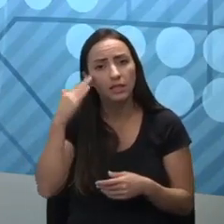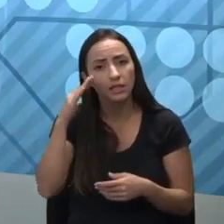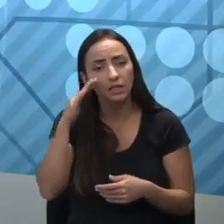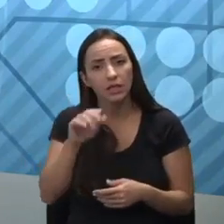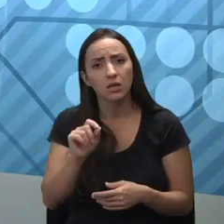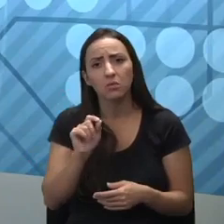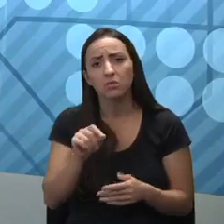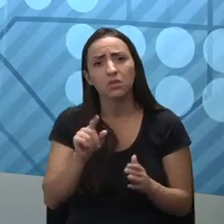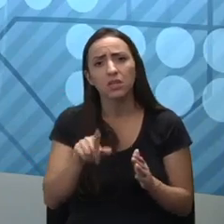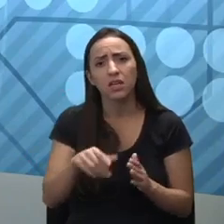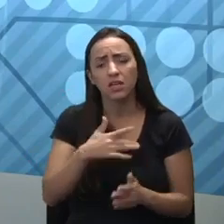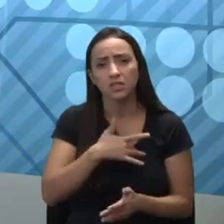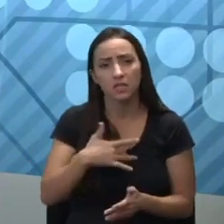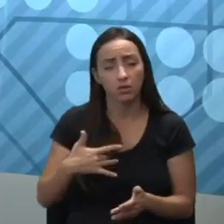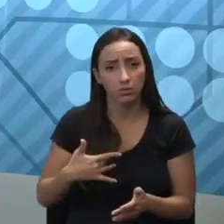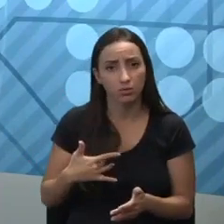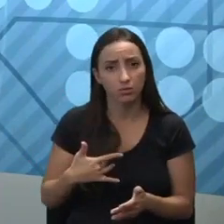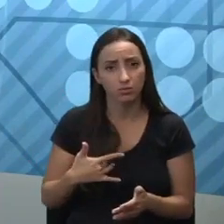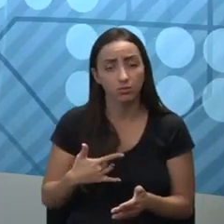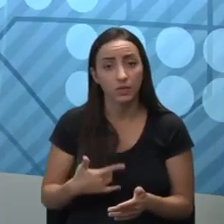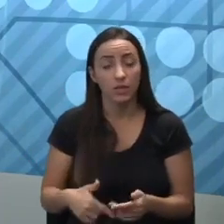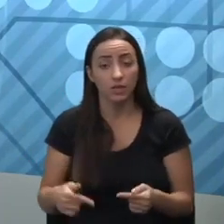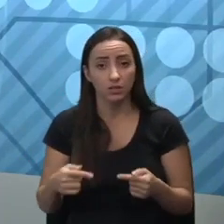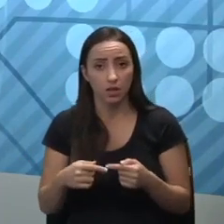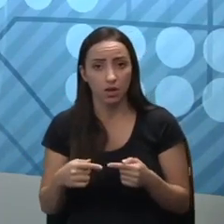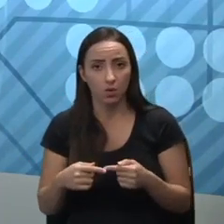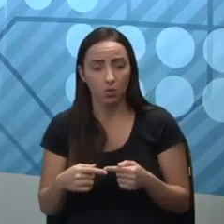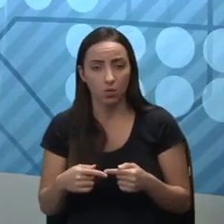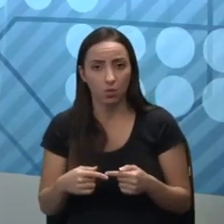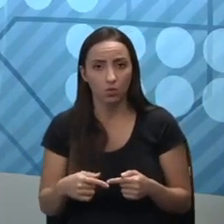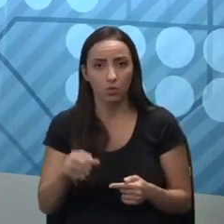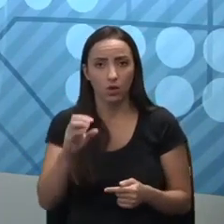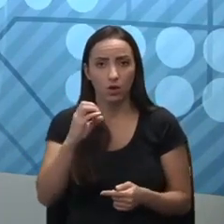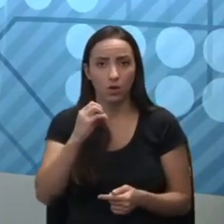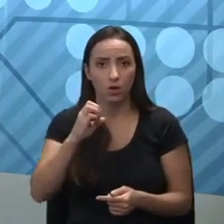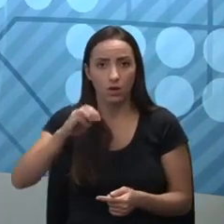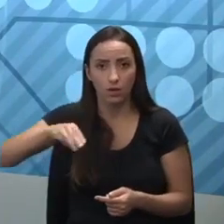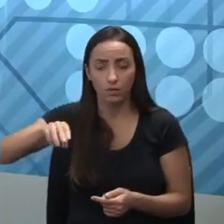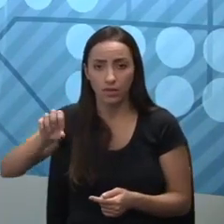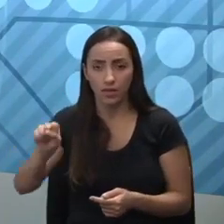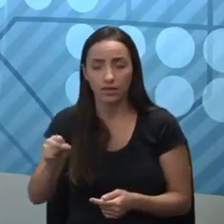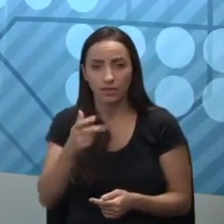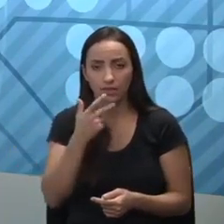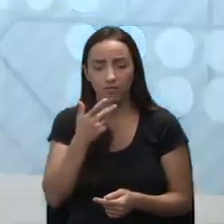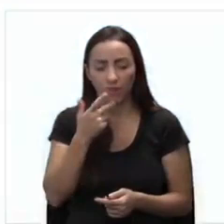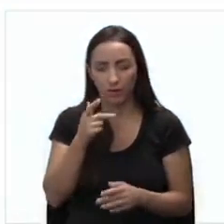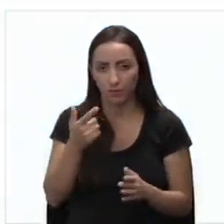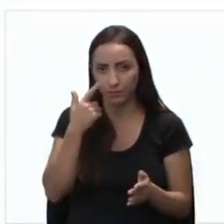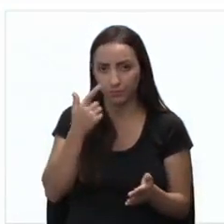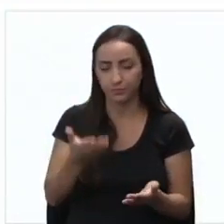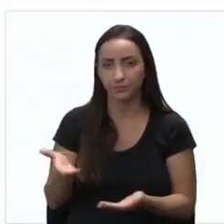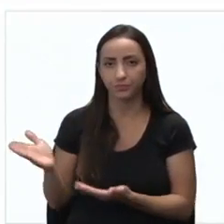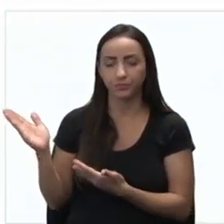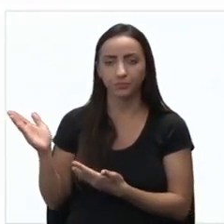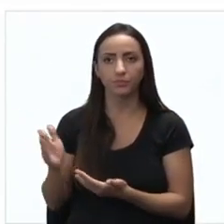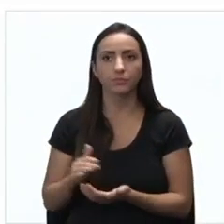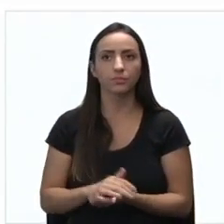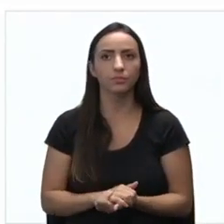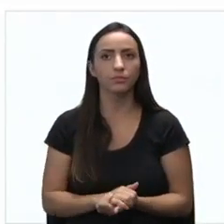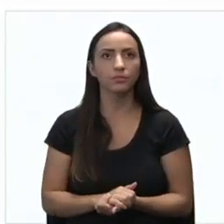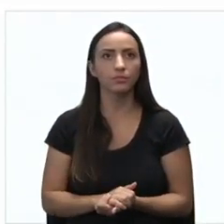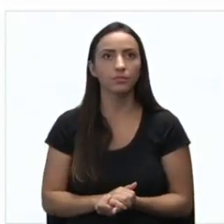aí, de acordo com a Organização Mundial da Saúde, ela prega o seguinte, veja aqui no slide comigo.